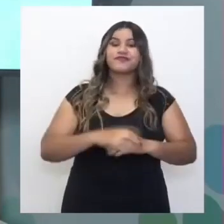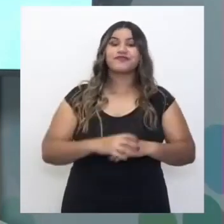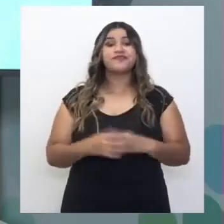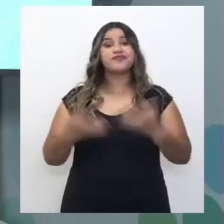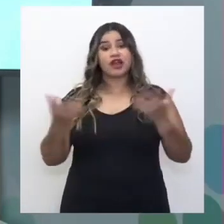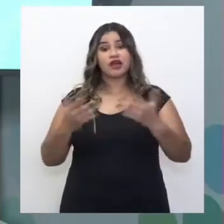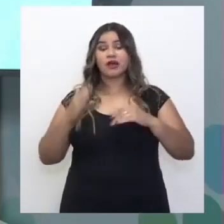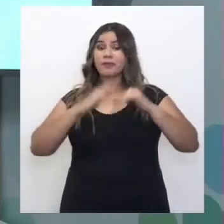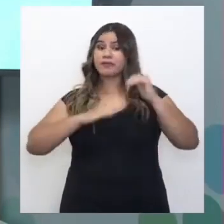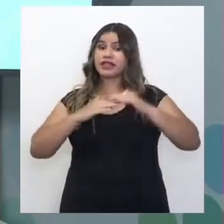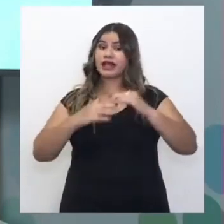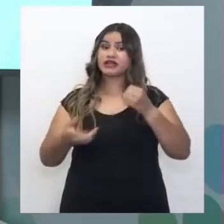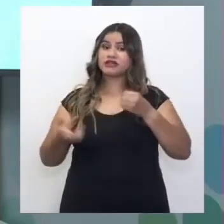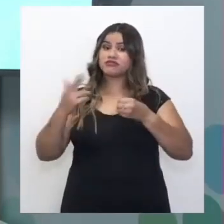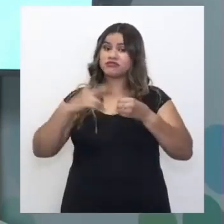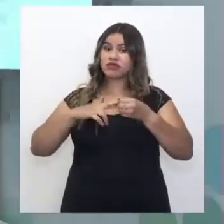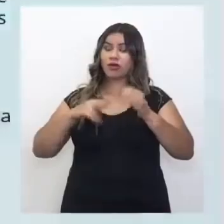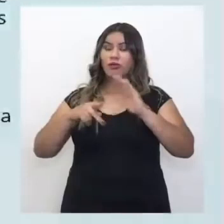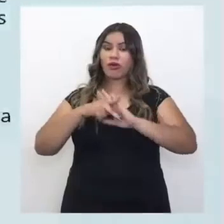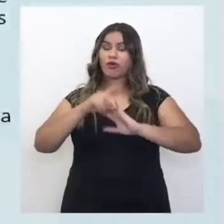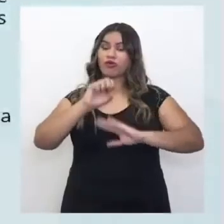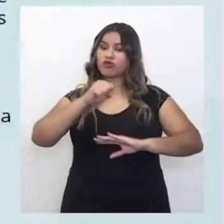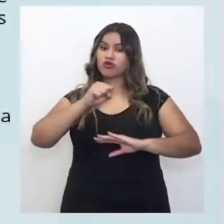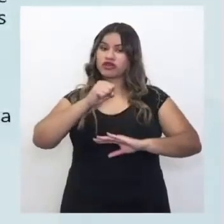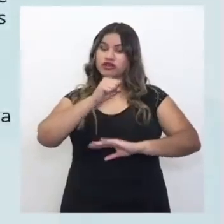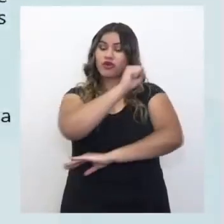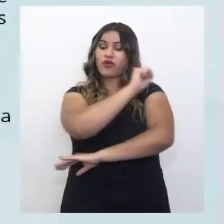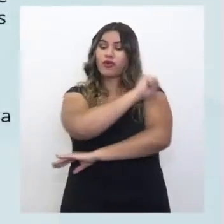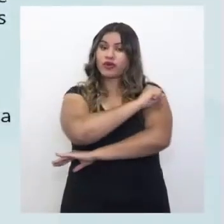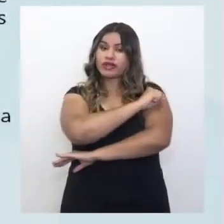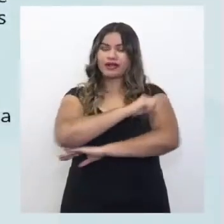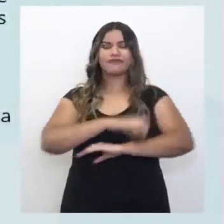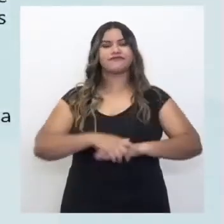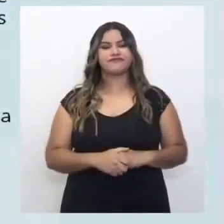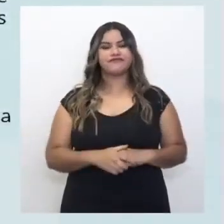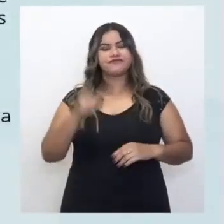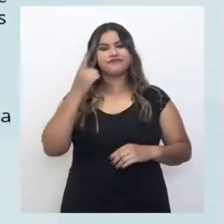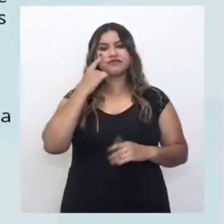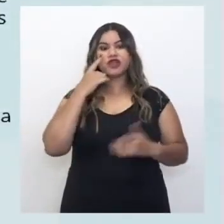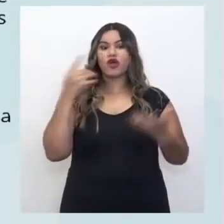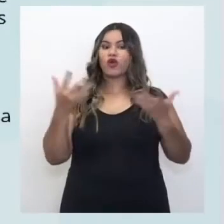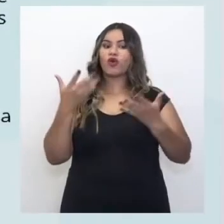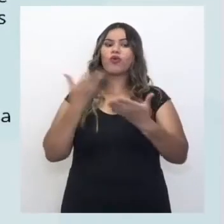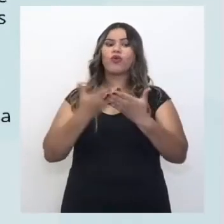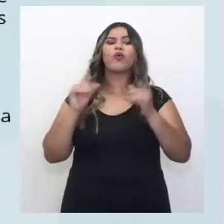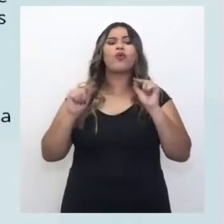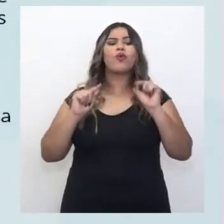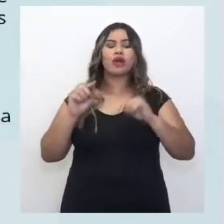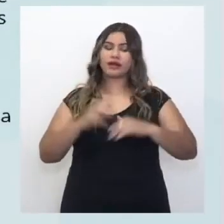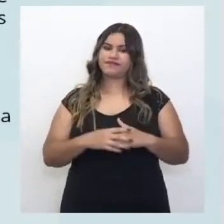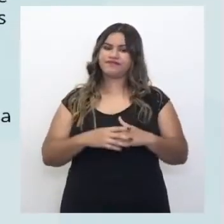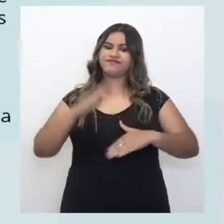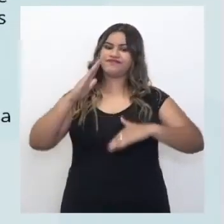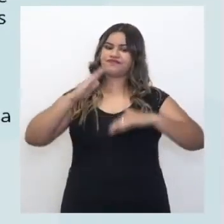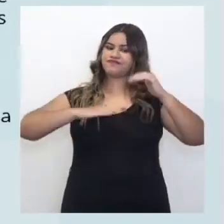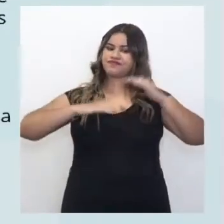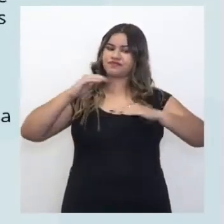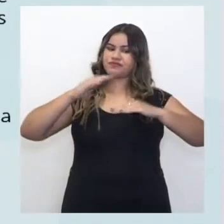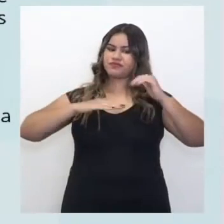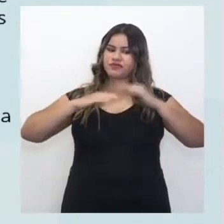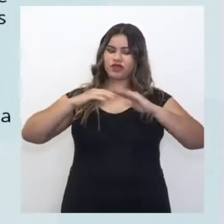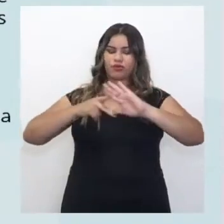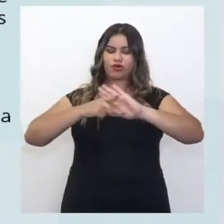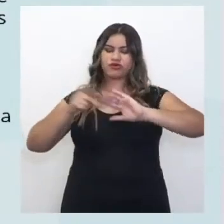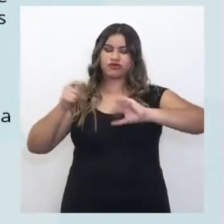oitavo ano. Então vocês vão aí acompanhar com o professor Carlos o que nós vamos trabalhar hoje. Iremos trabalhar habilidades de